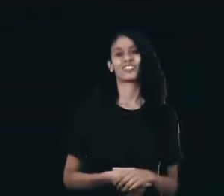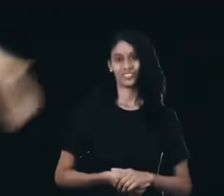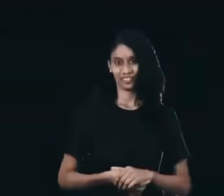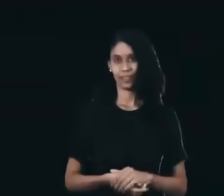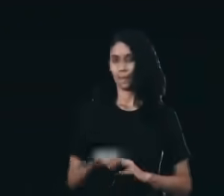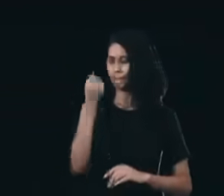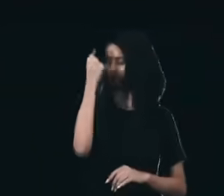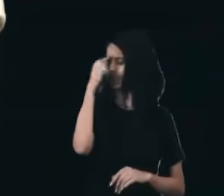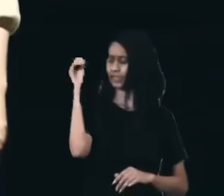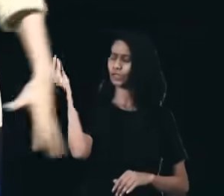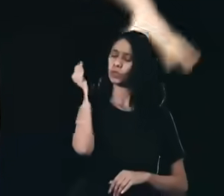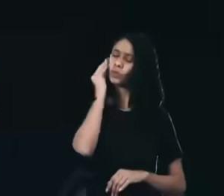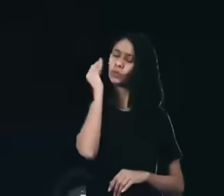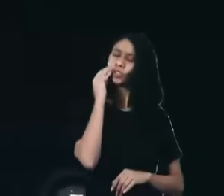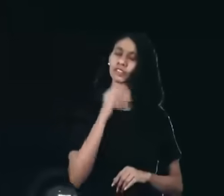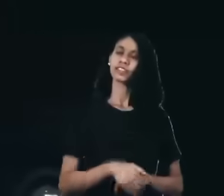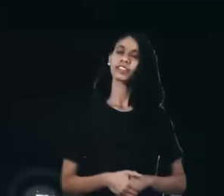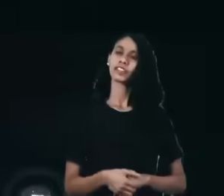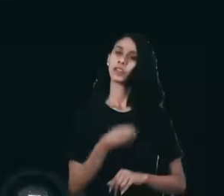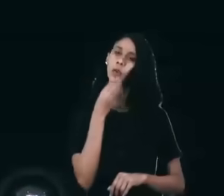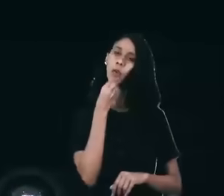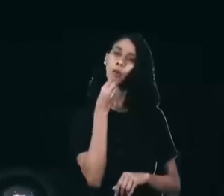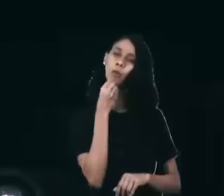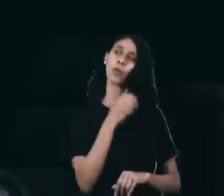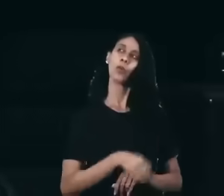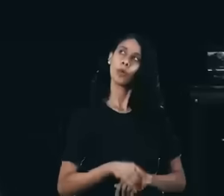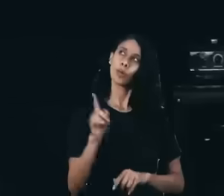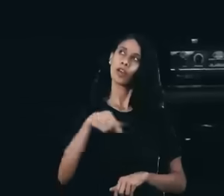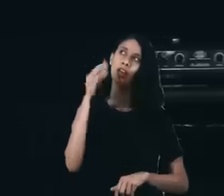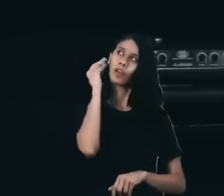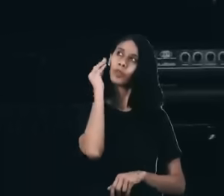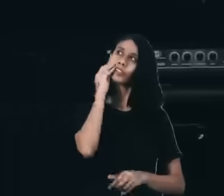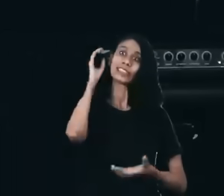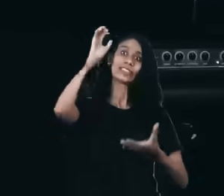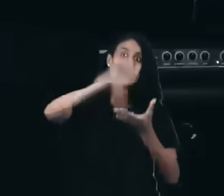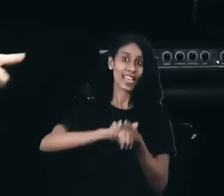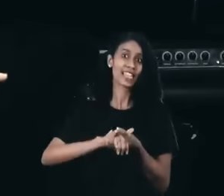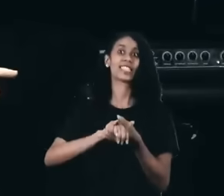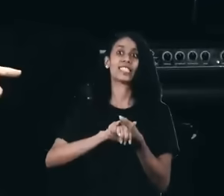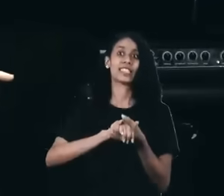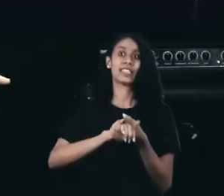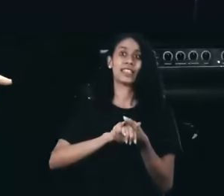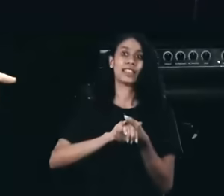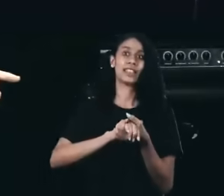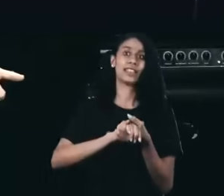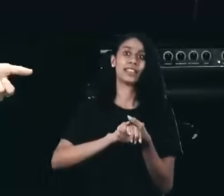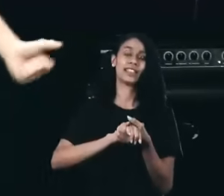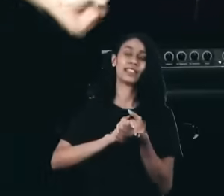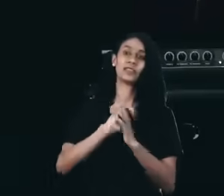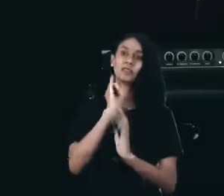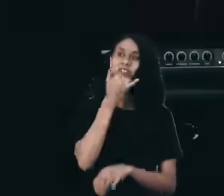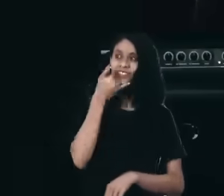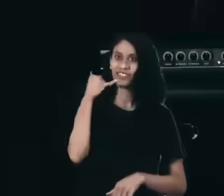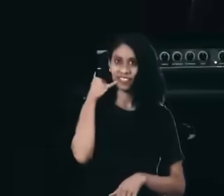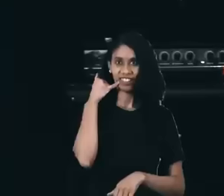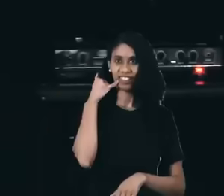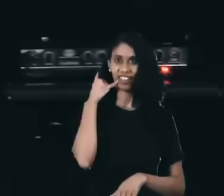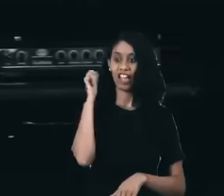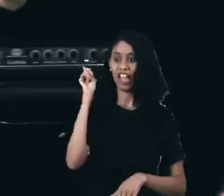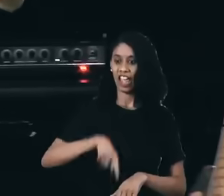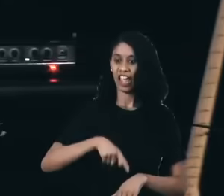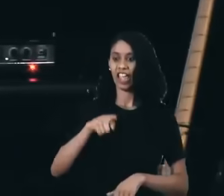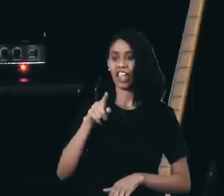numa oportunidade. O cara era a oportunidade do casamento do século. O camarada